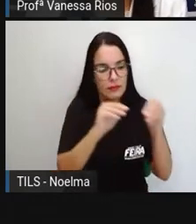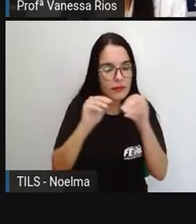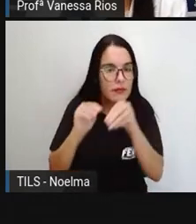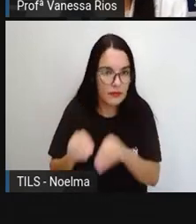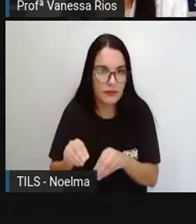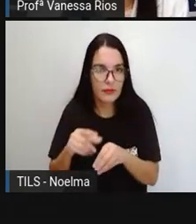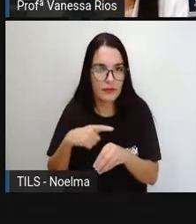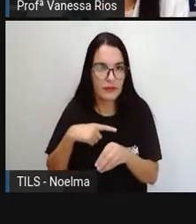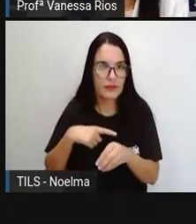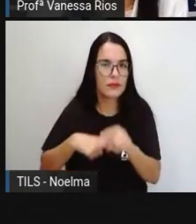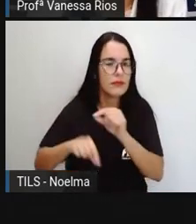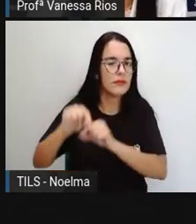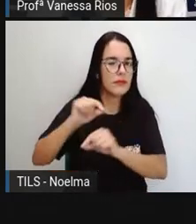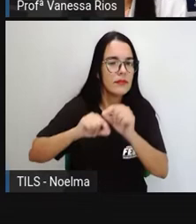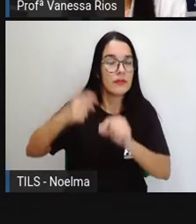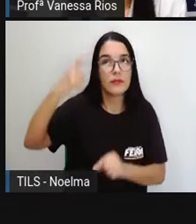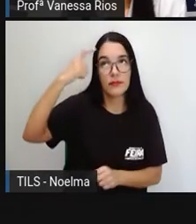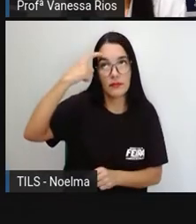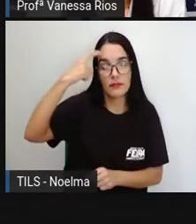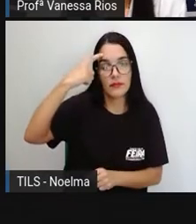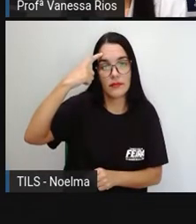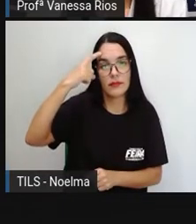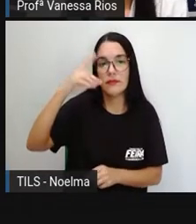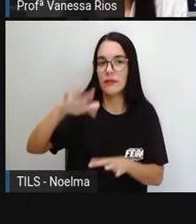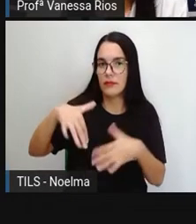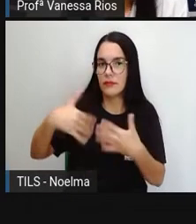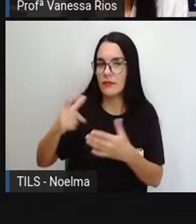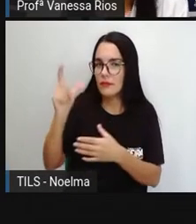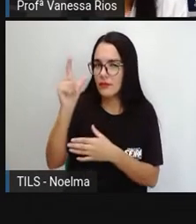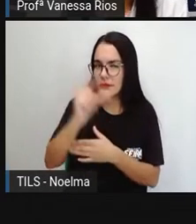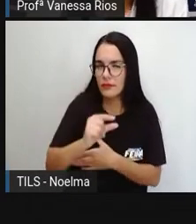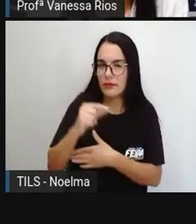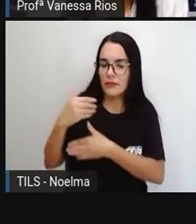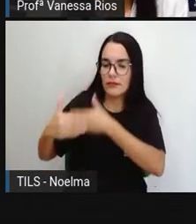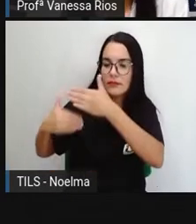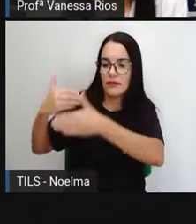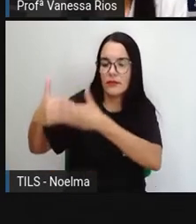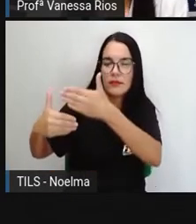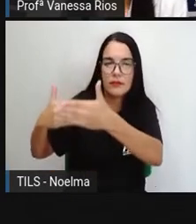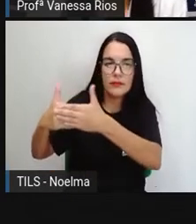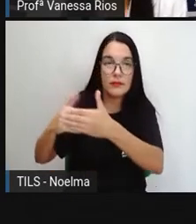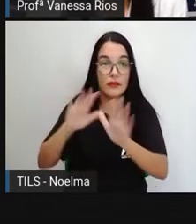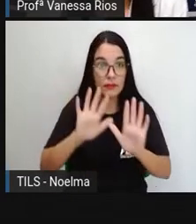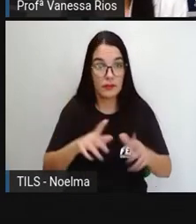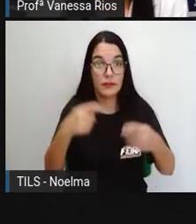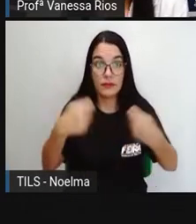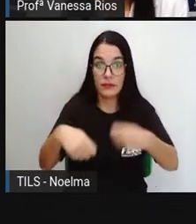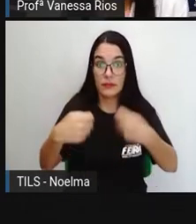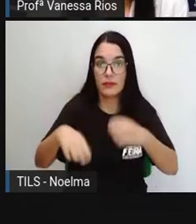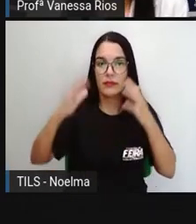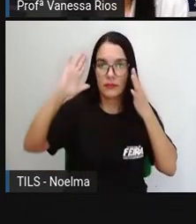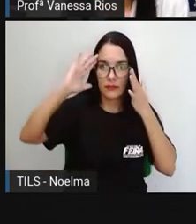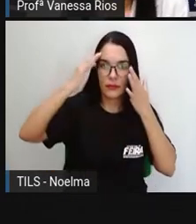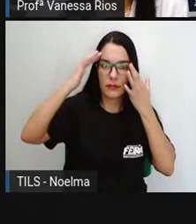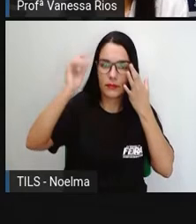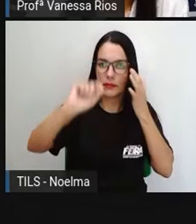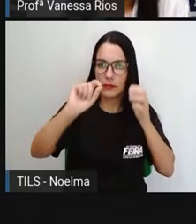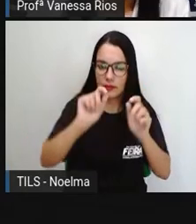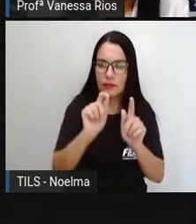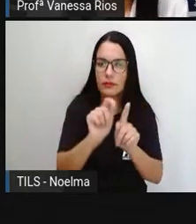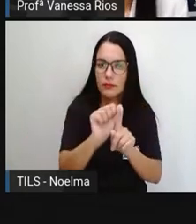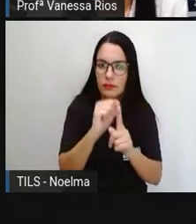estendendo-os como menos racionais e, portanto, menos evoluídos. É preciso compreender que, mesmo as